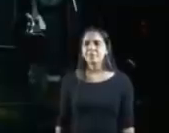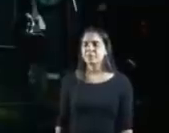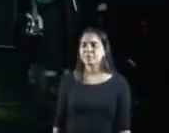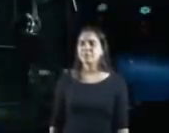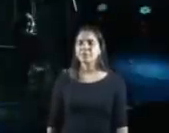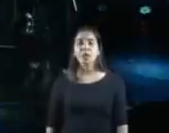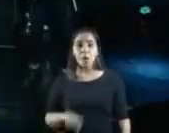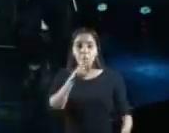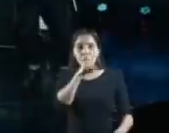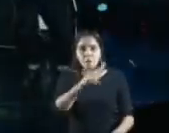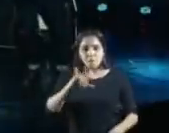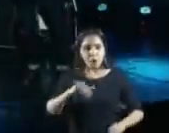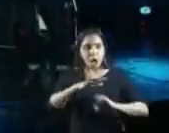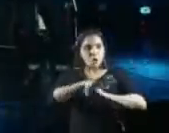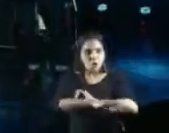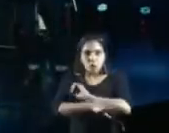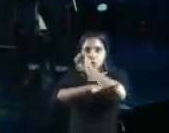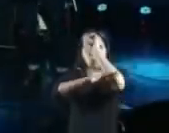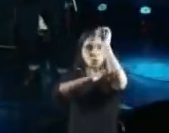Alvorecer,